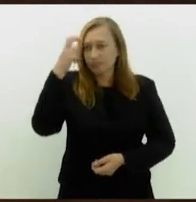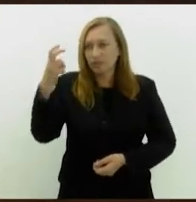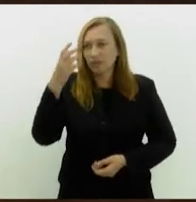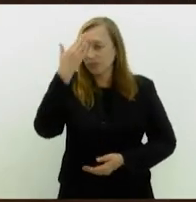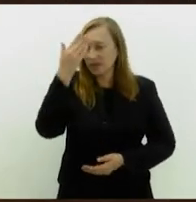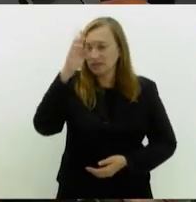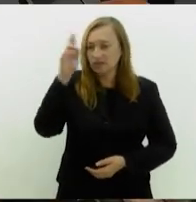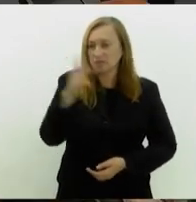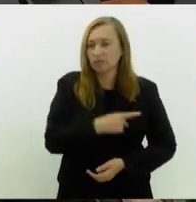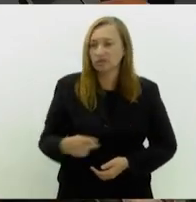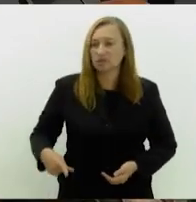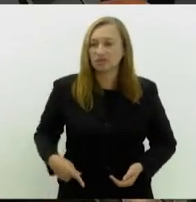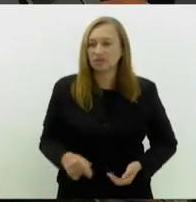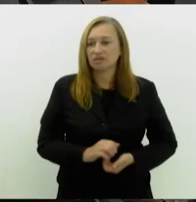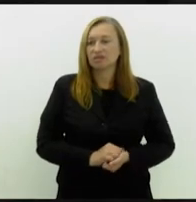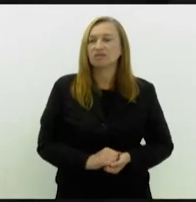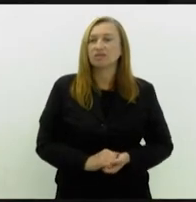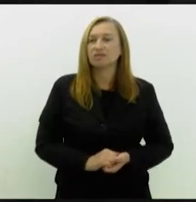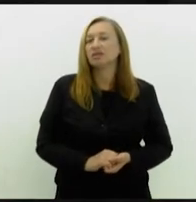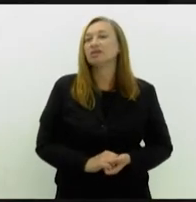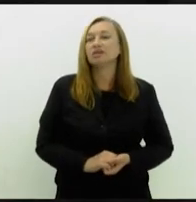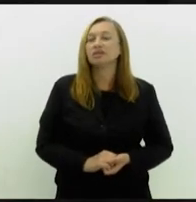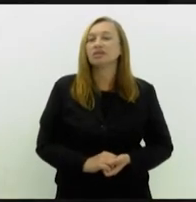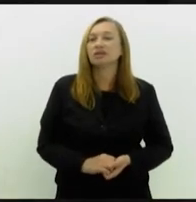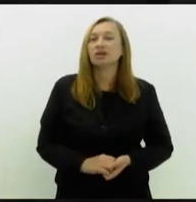obrigada senhora presidenta